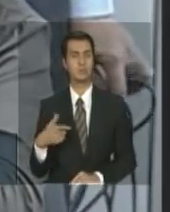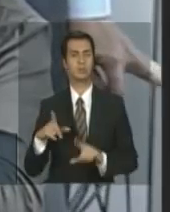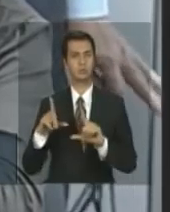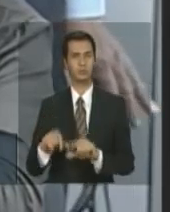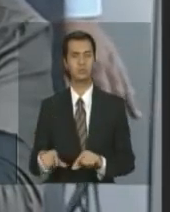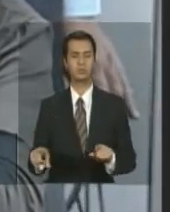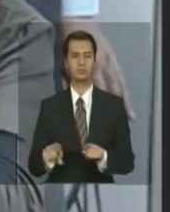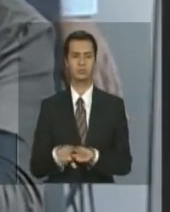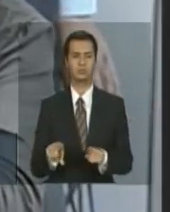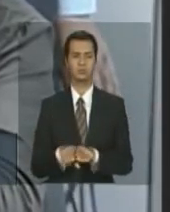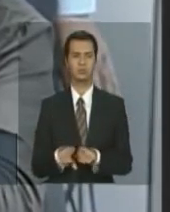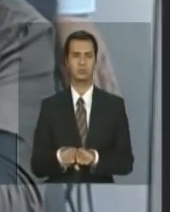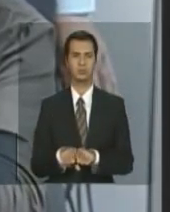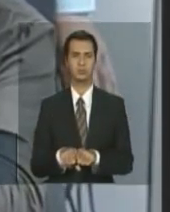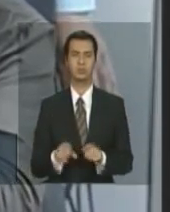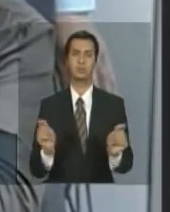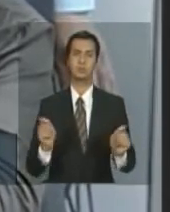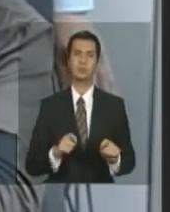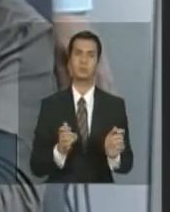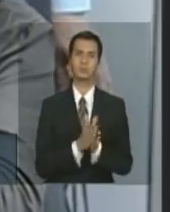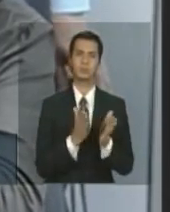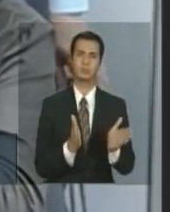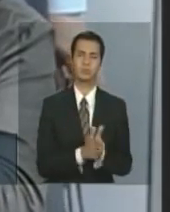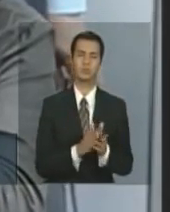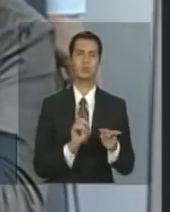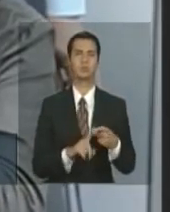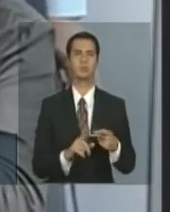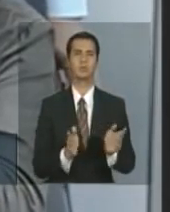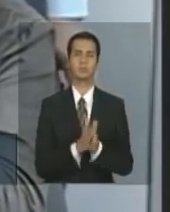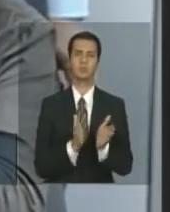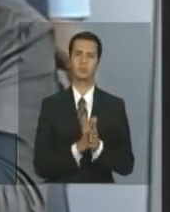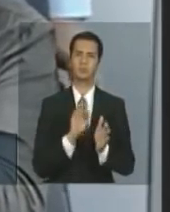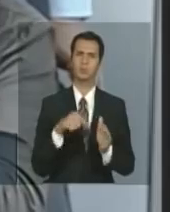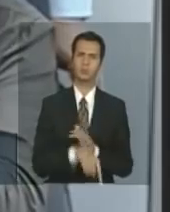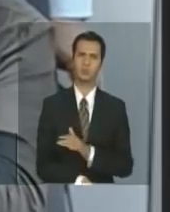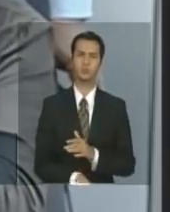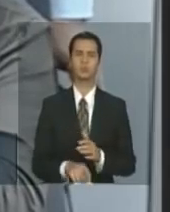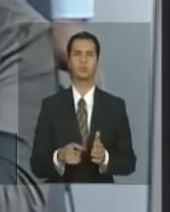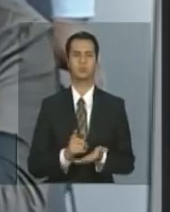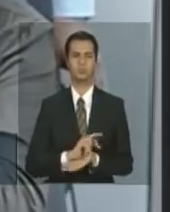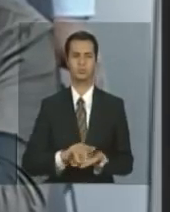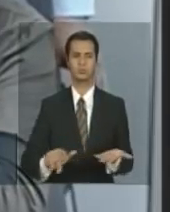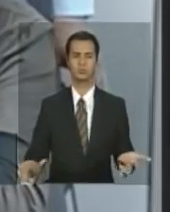em cada consideração daquela. Pobre, extremamente pobre... Não, aí